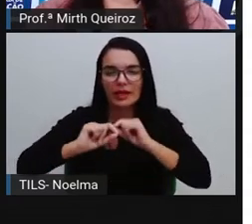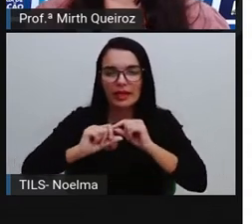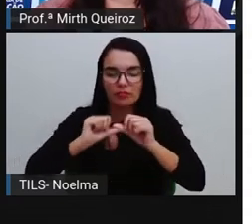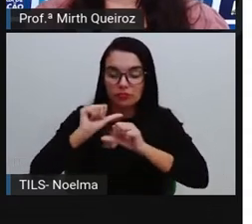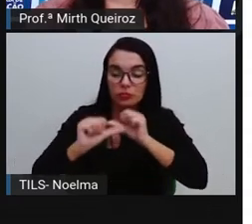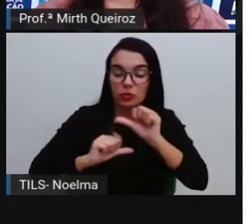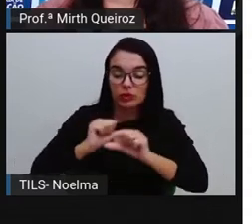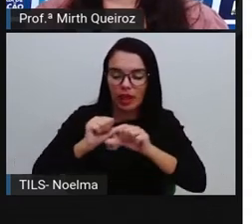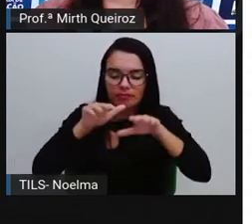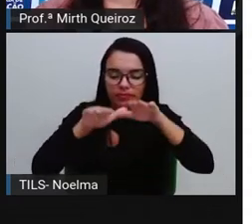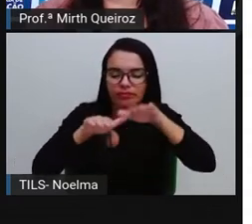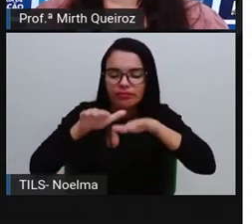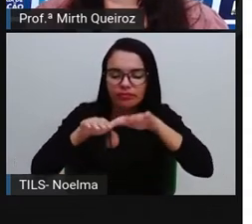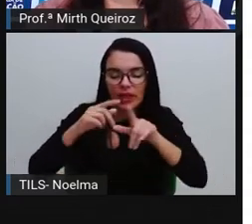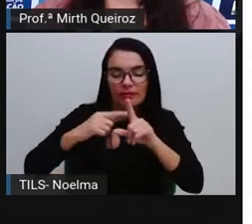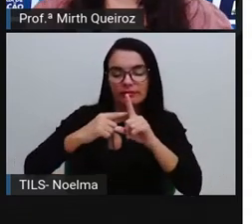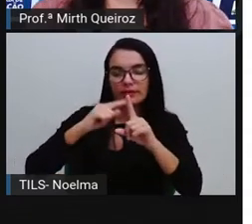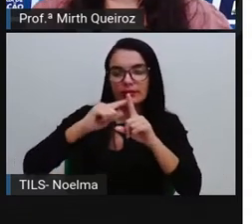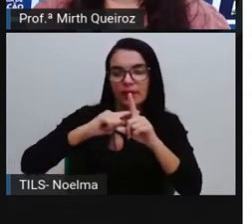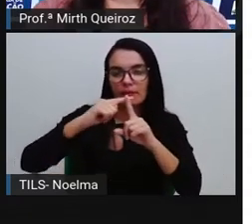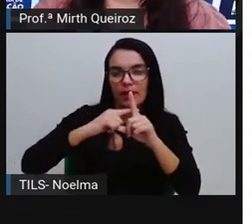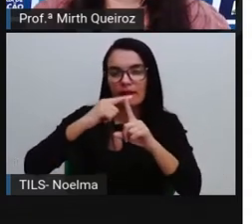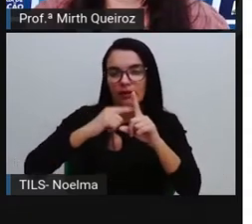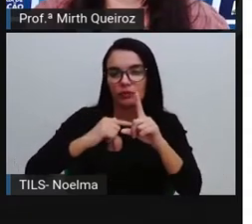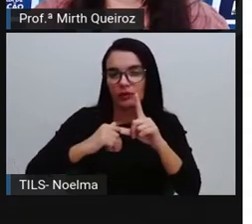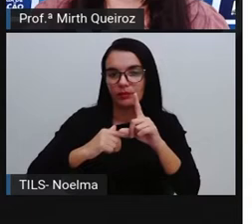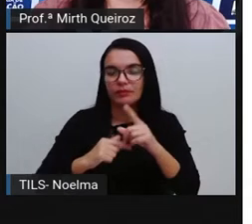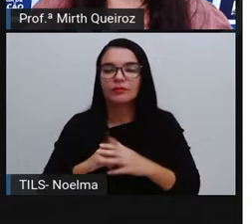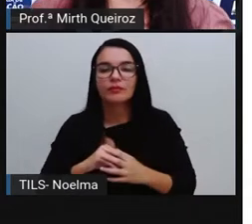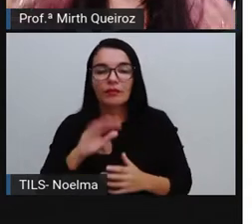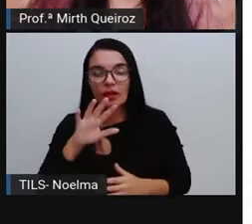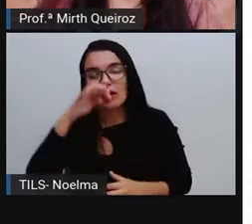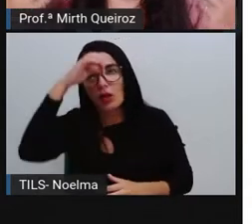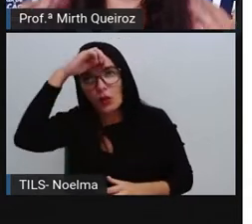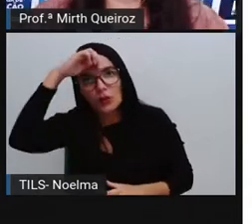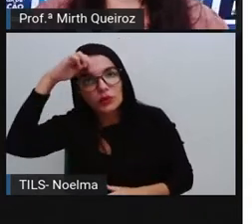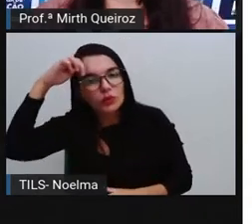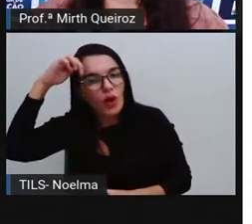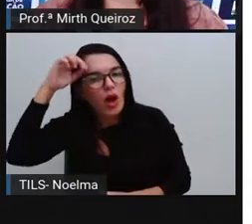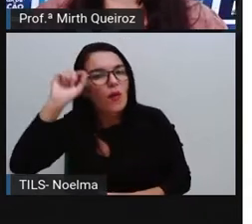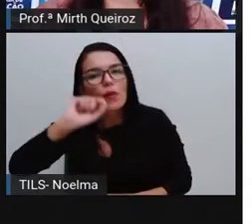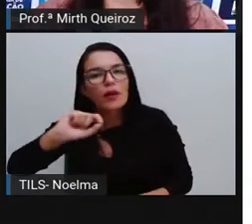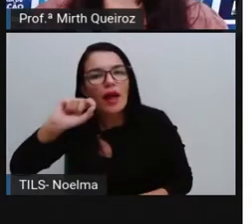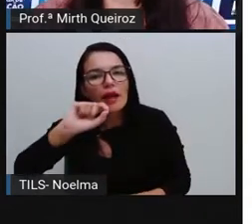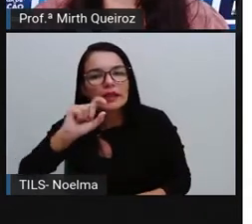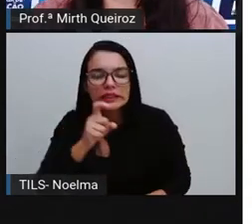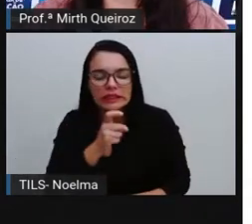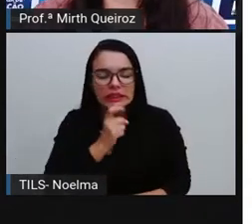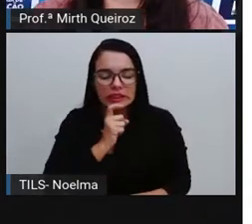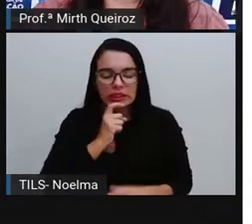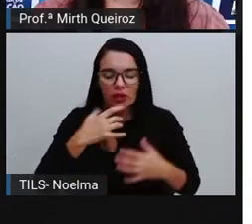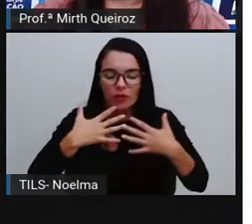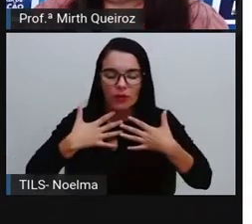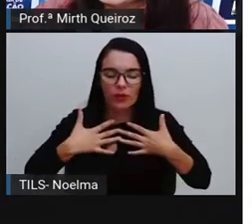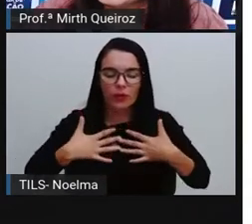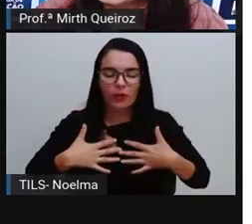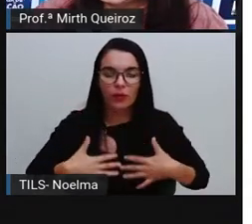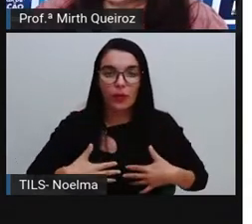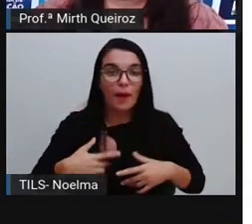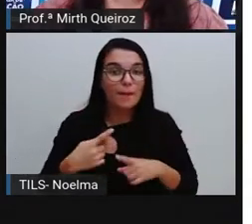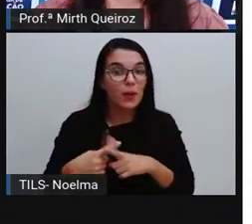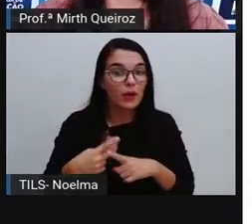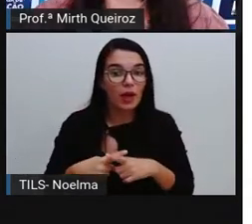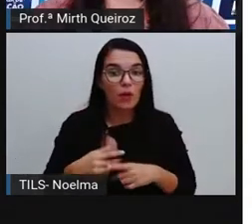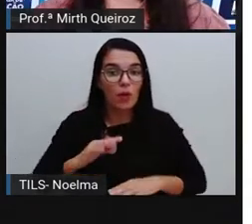né? Equilibrar a temperatura. O suor, ele serve para esfriar o nosso corpo. Quando o nosso corpo está muito quente,